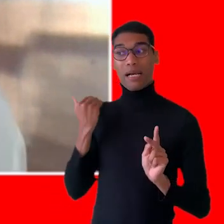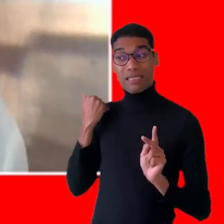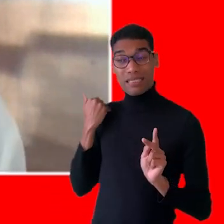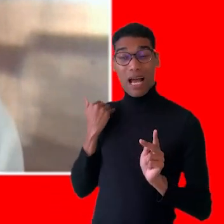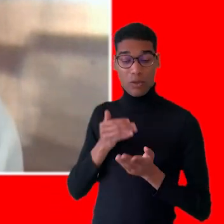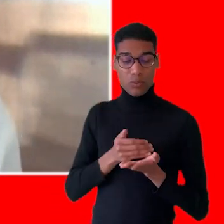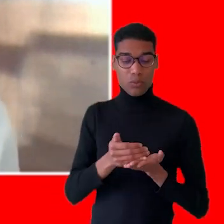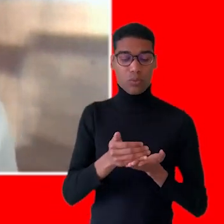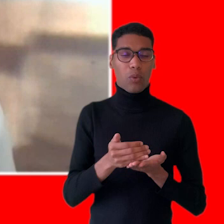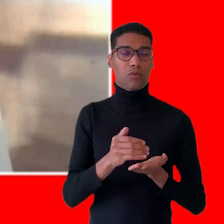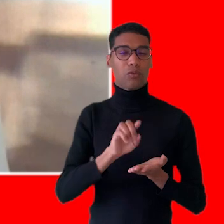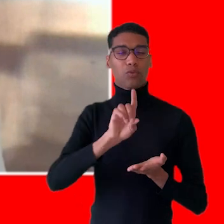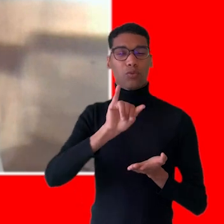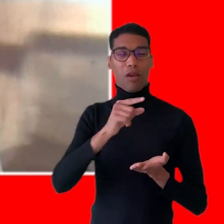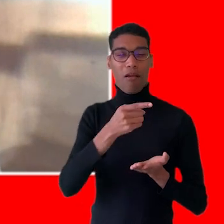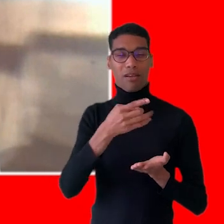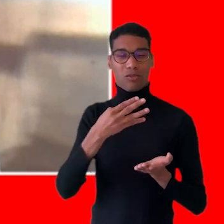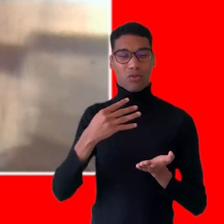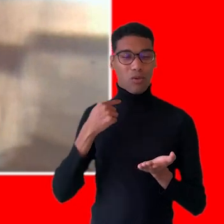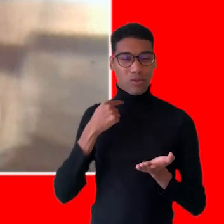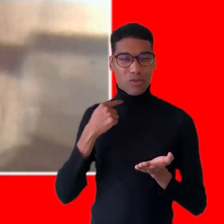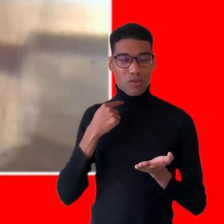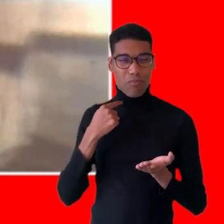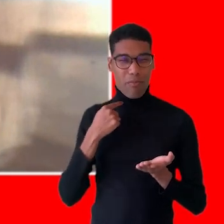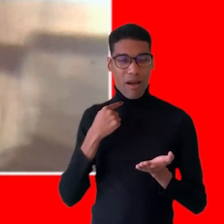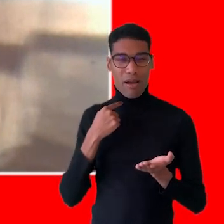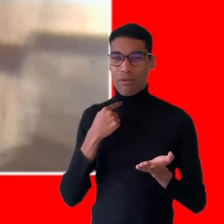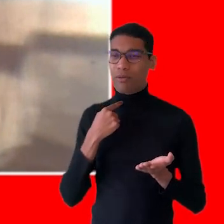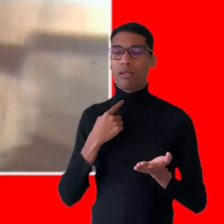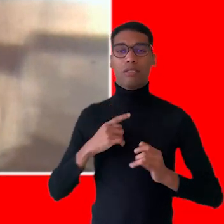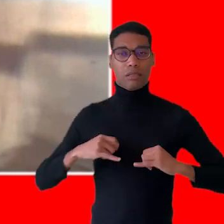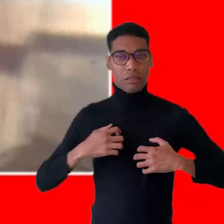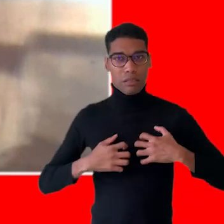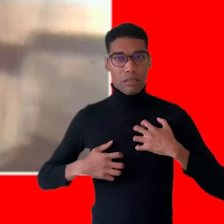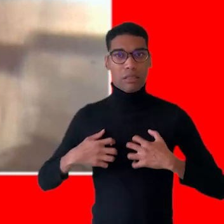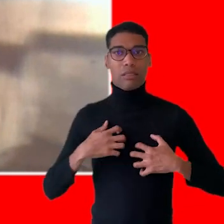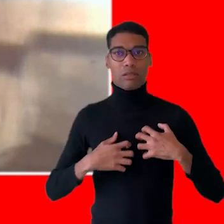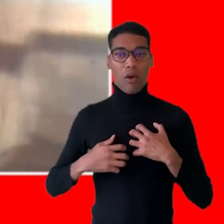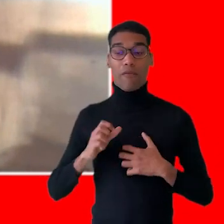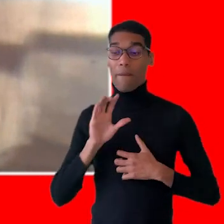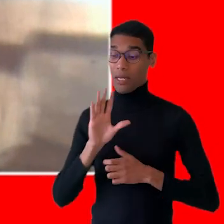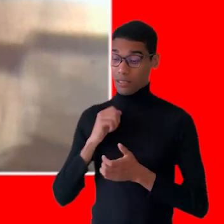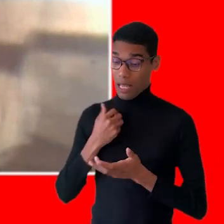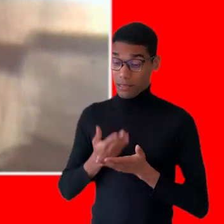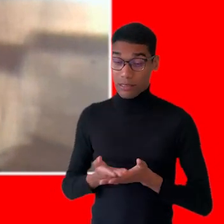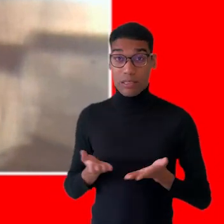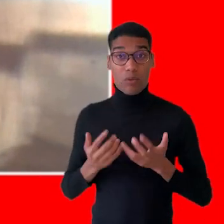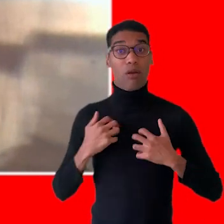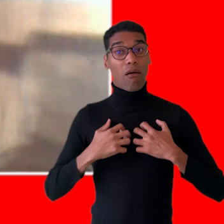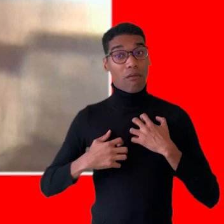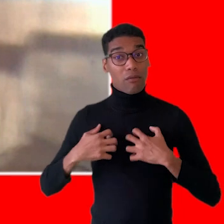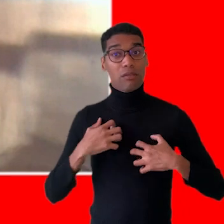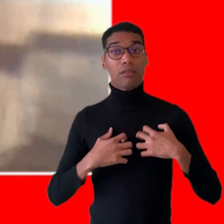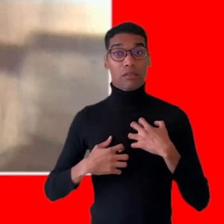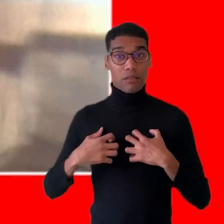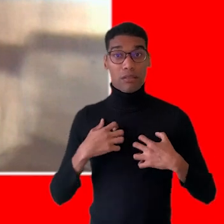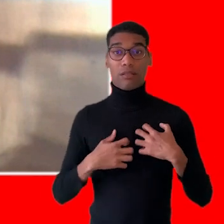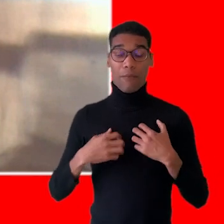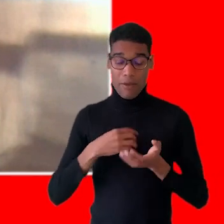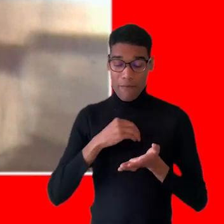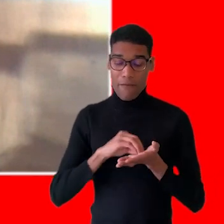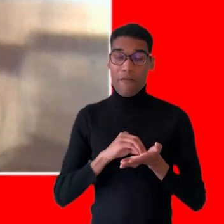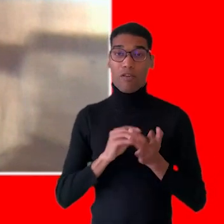no imediato 14 de maio, mas como até hoje a gente vem vivendo esse enfrentamento, né, de uma